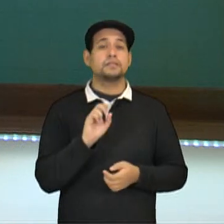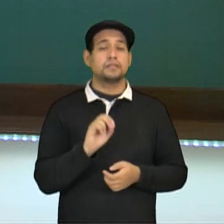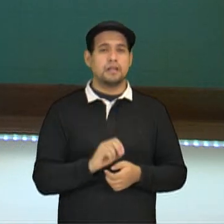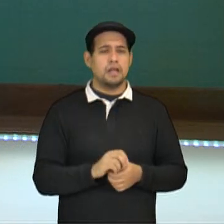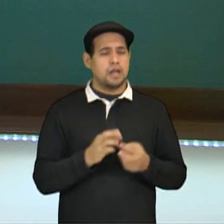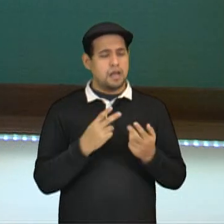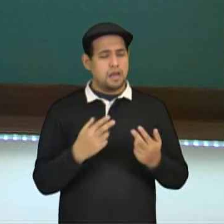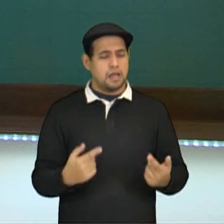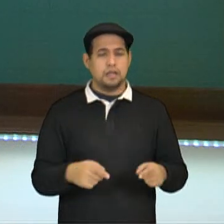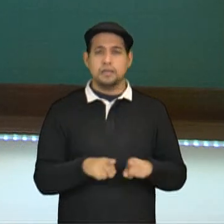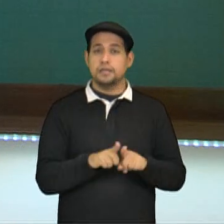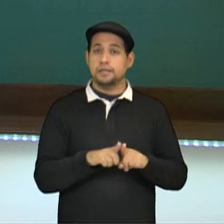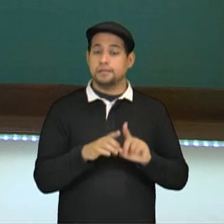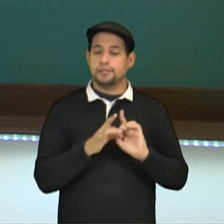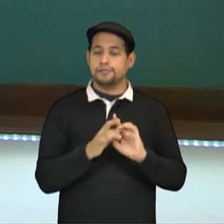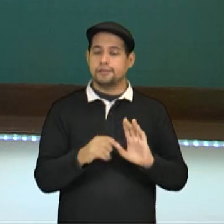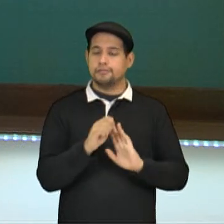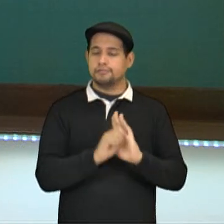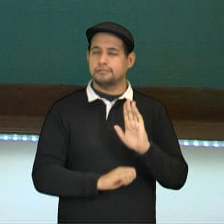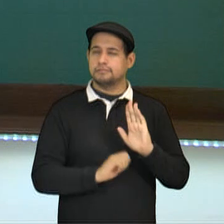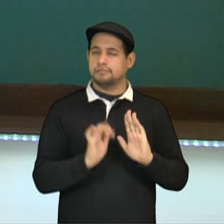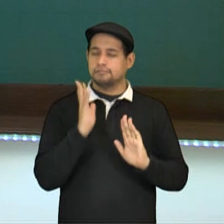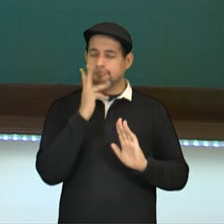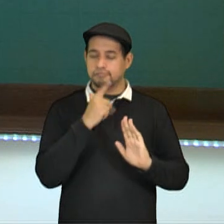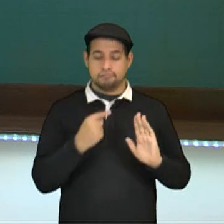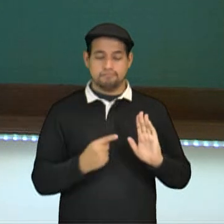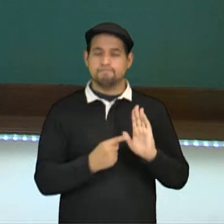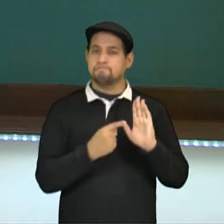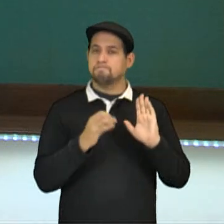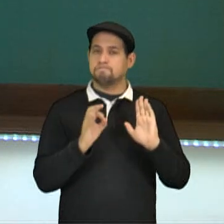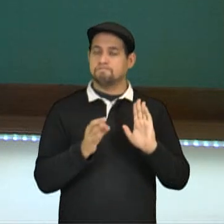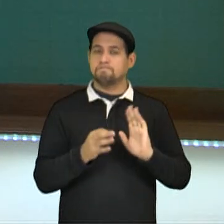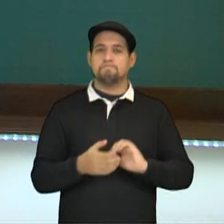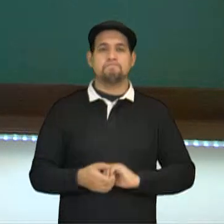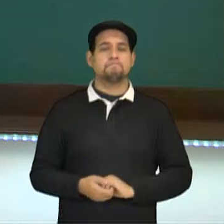de linguagem para deixar seu texto mais expressivo.